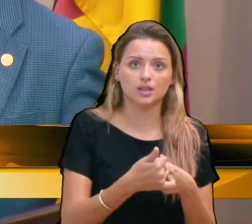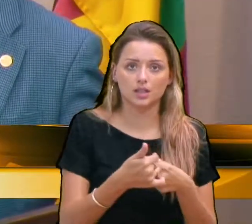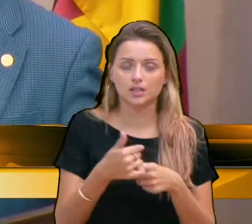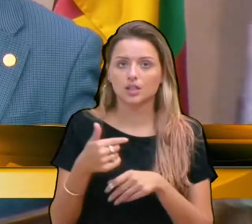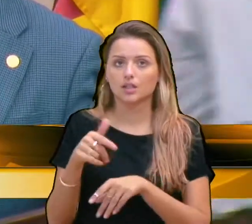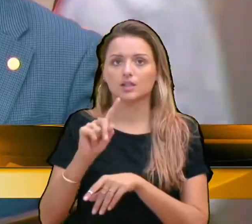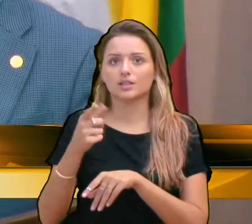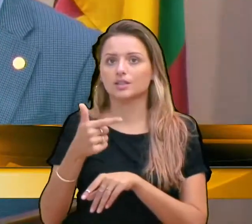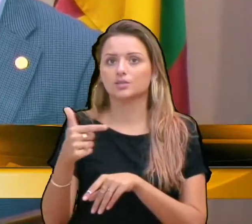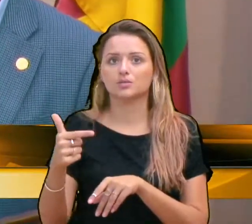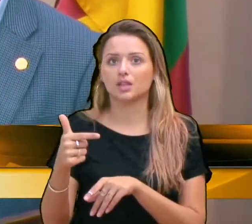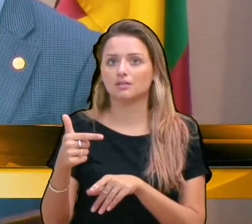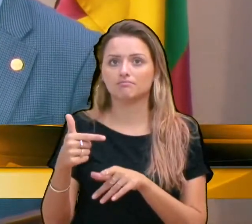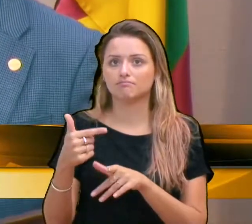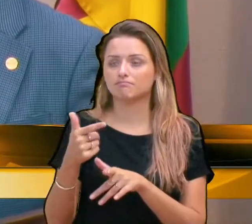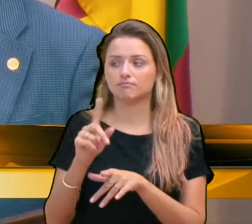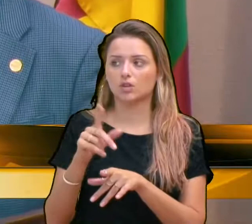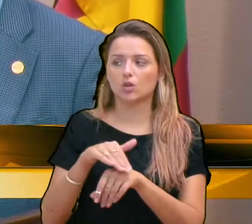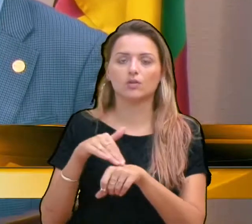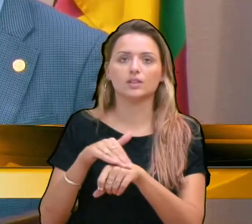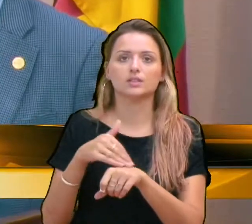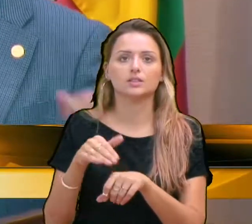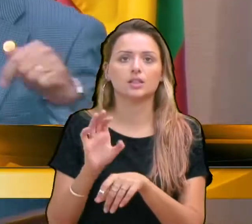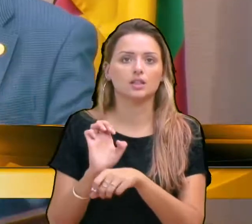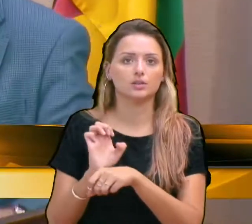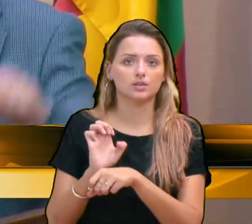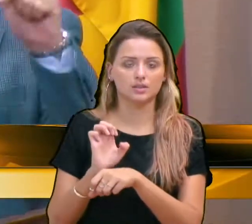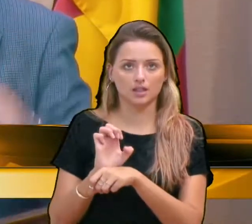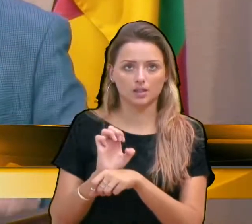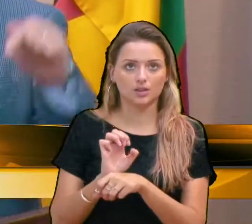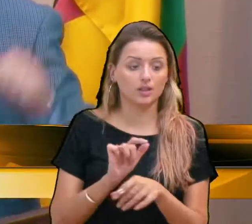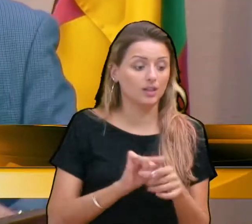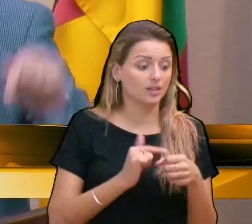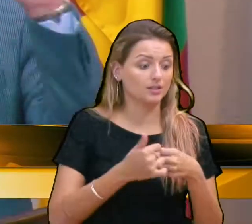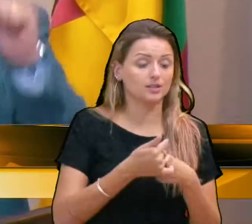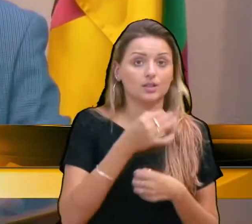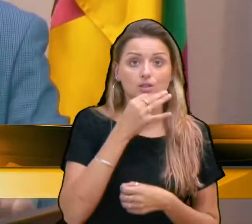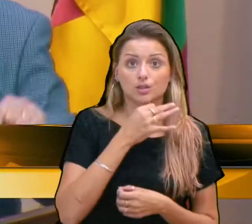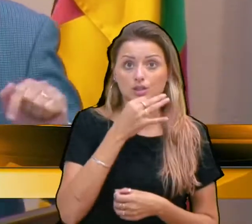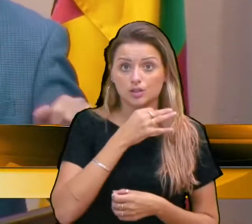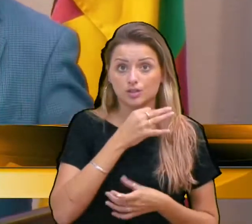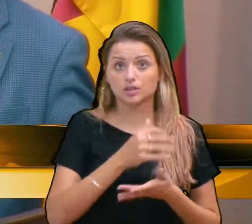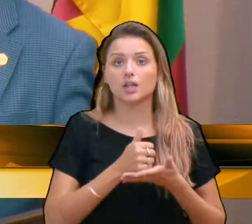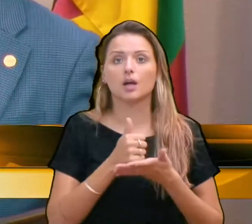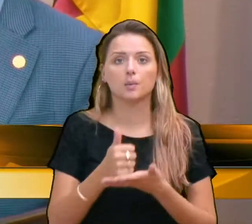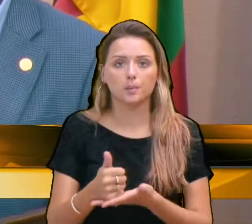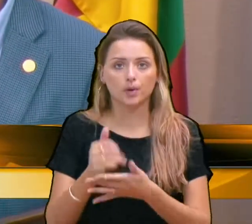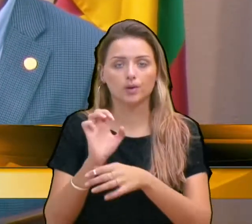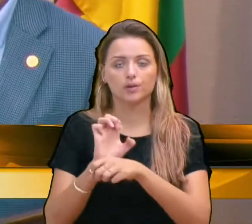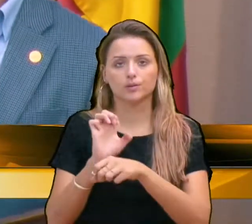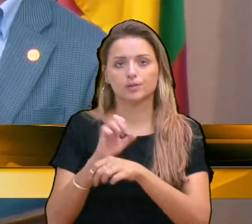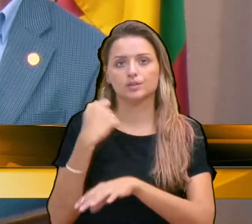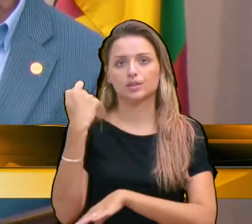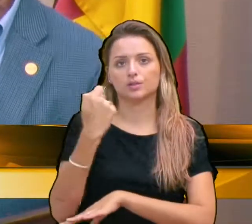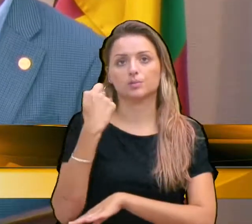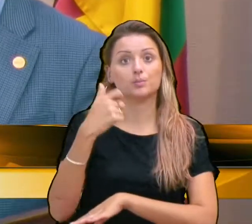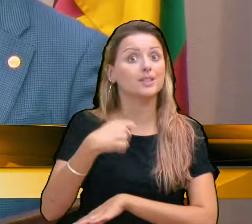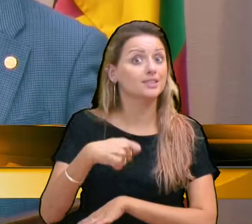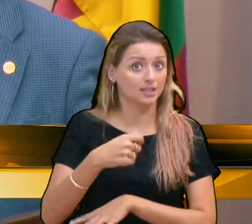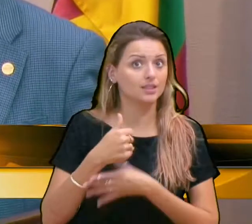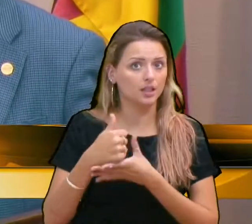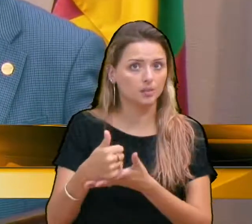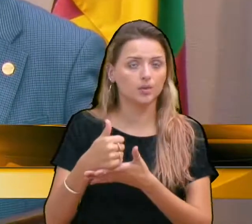não importa quem é e qual é o partido. O município de Caxias do Sul contribui com o estado do Rio Grande do Sul com